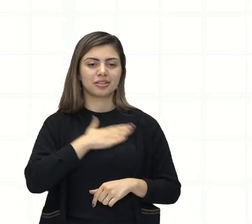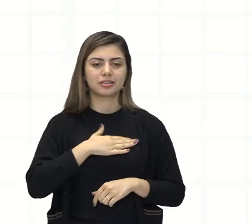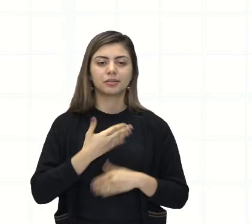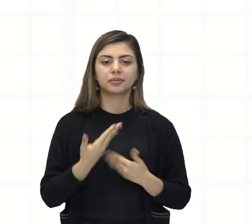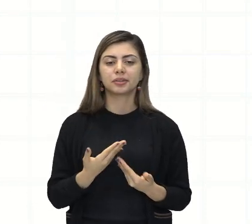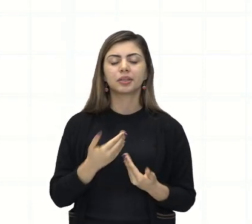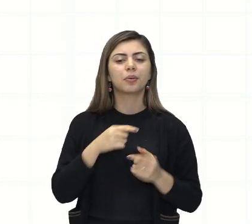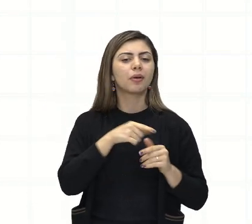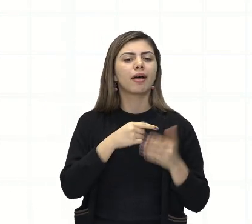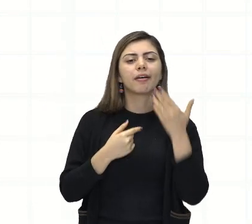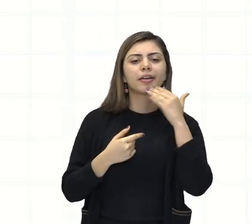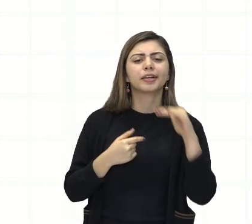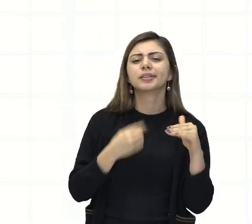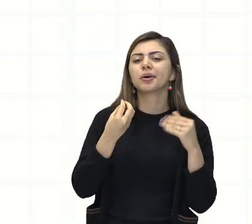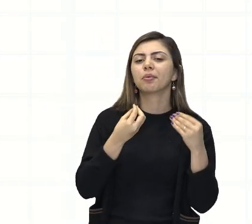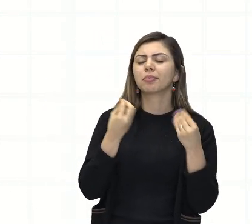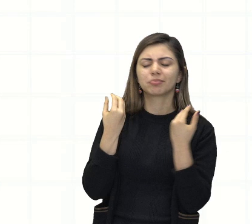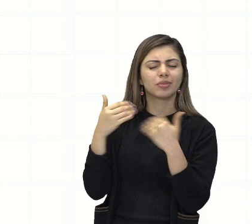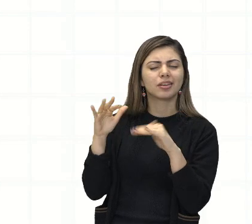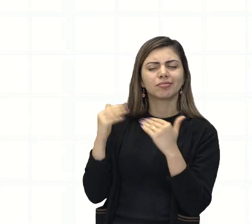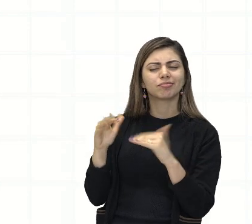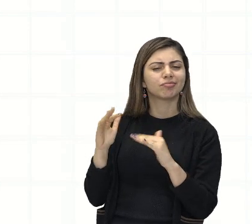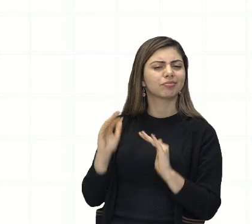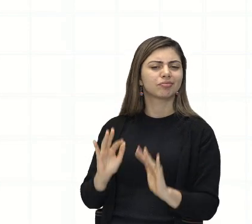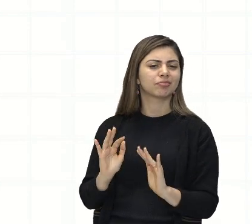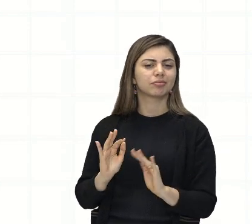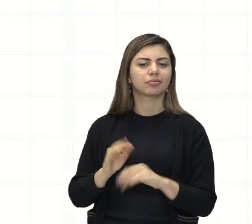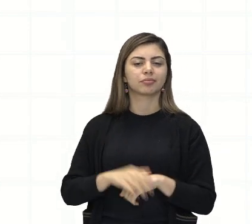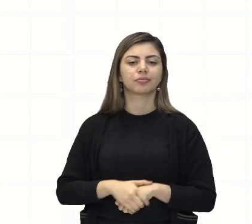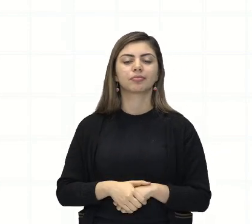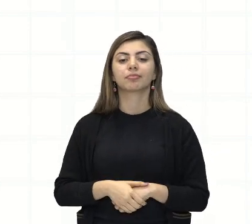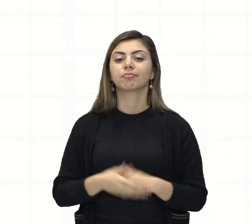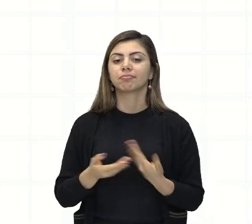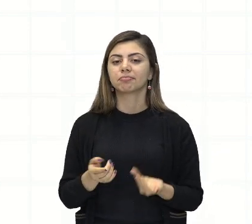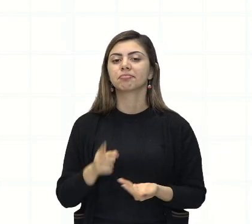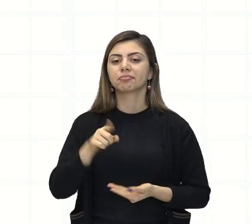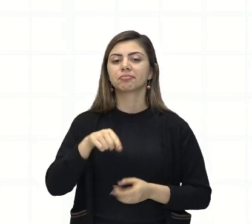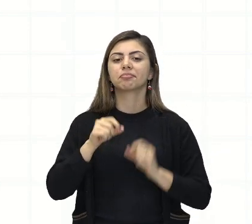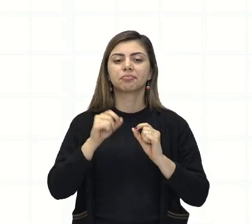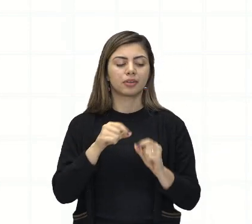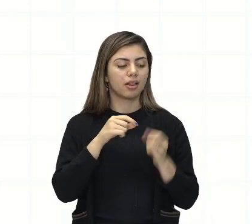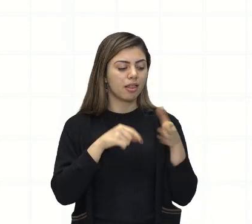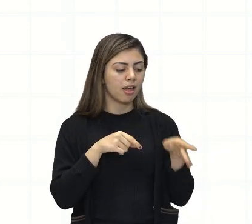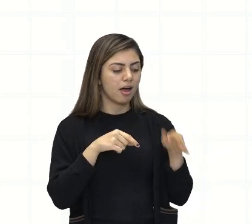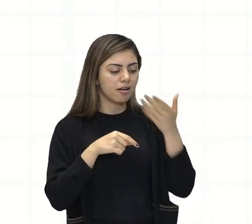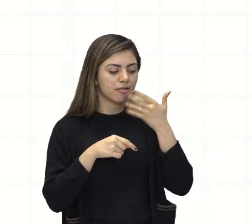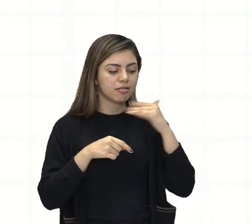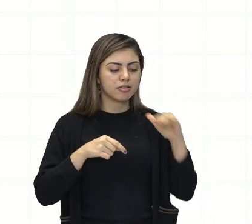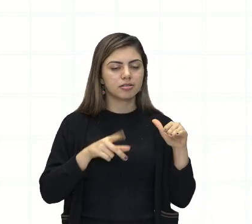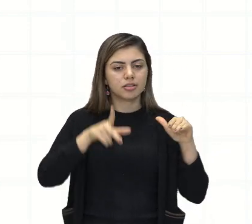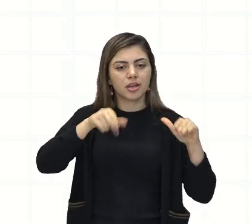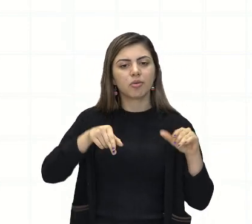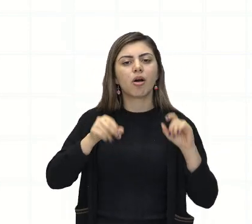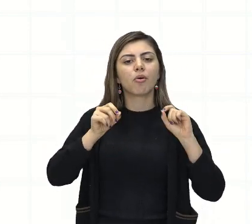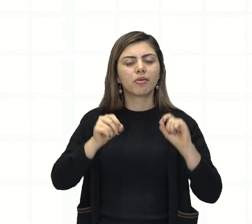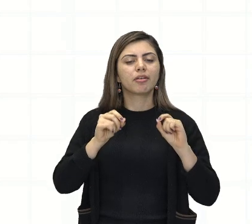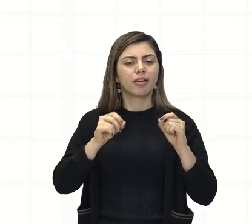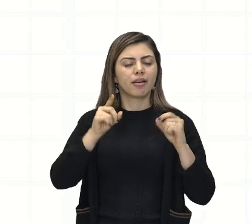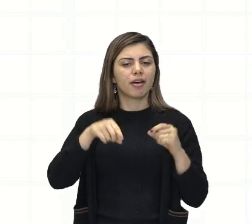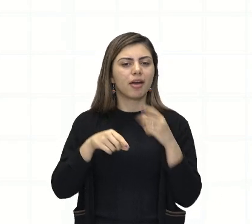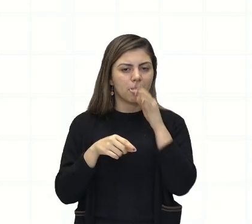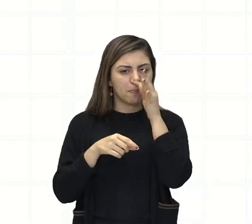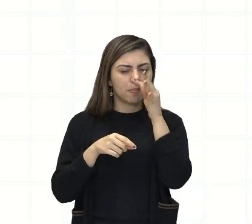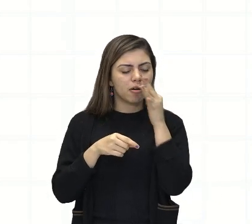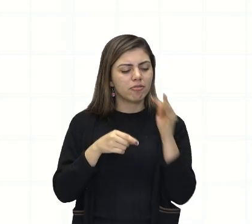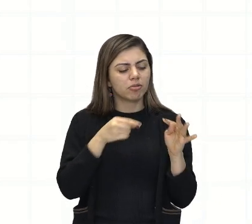murmurava só: deixa, deixa. Sua sibilíssima, inábil como uma flor,